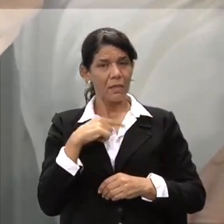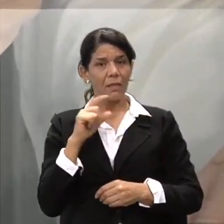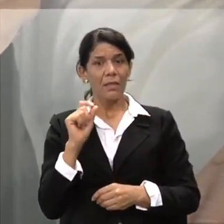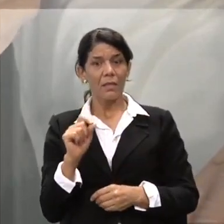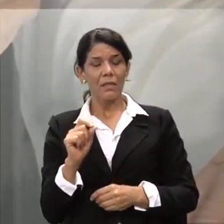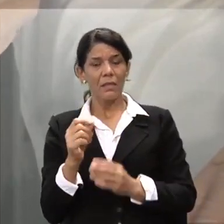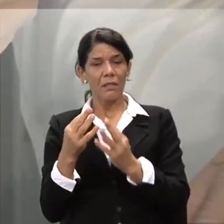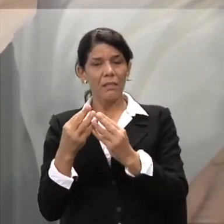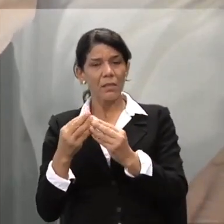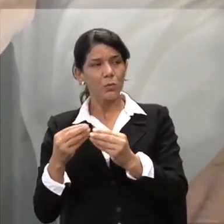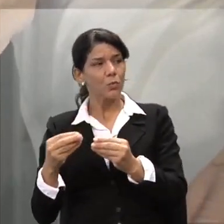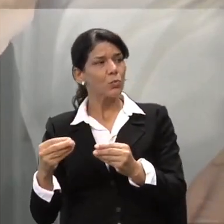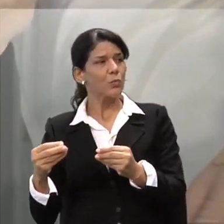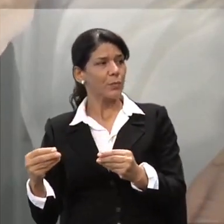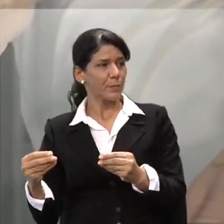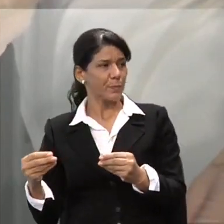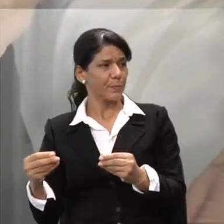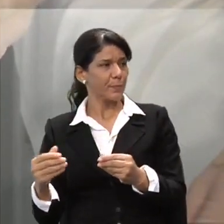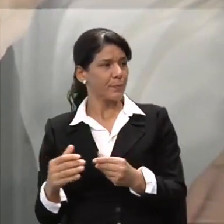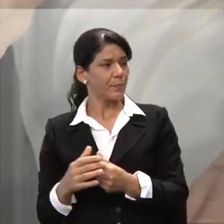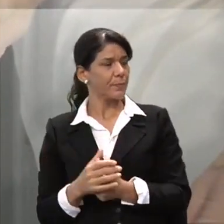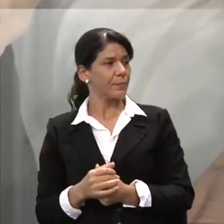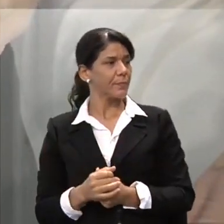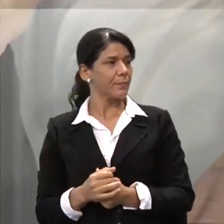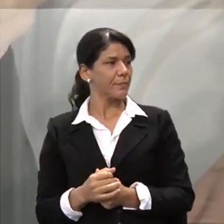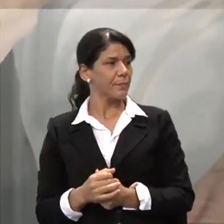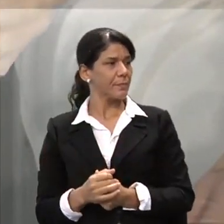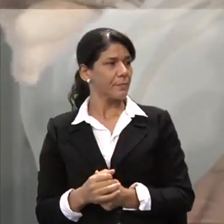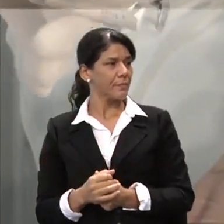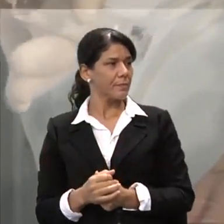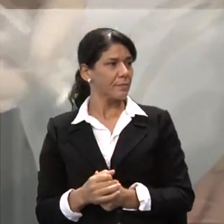então dissolvê-la.